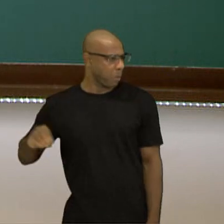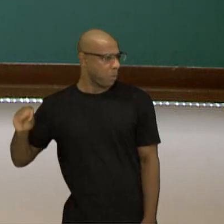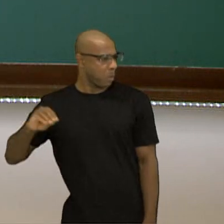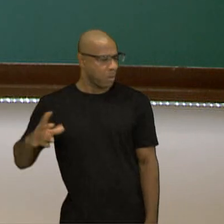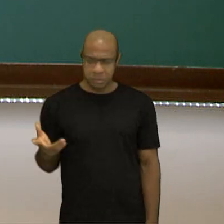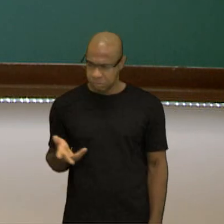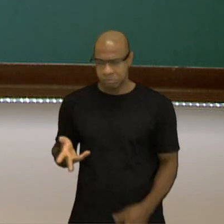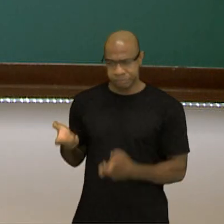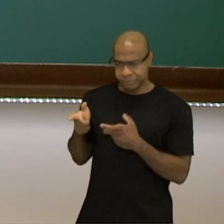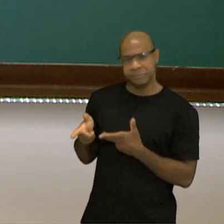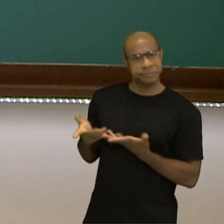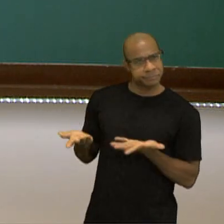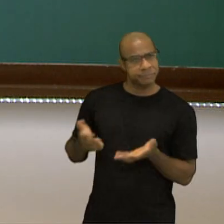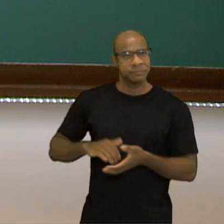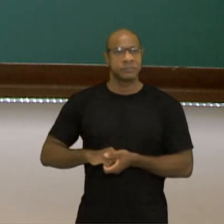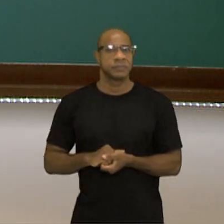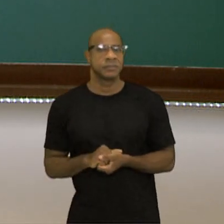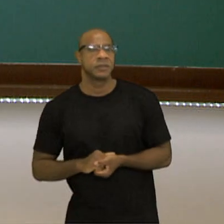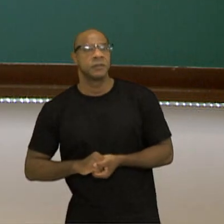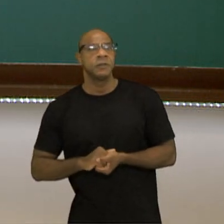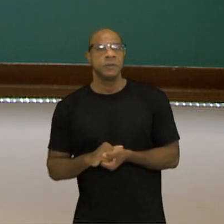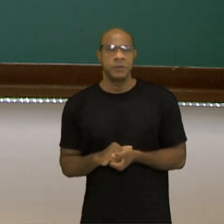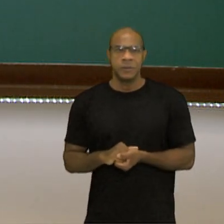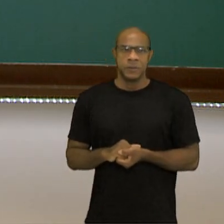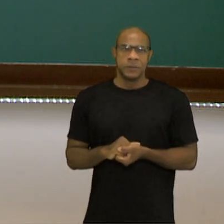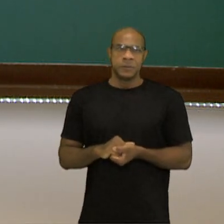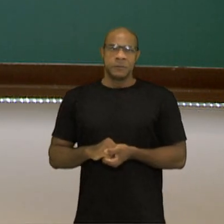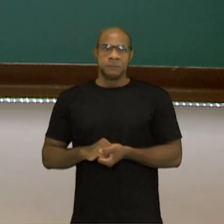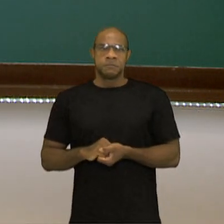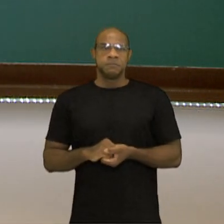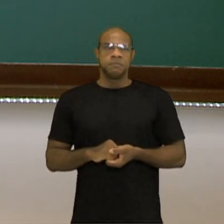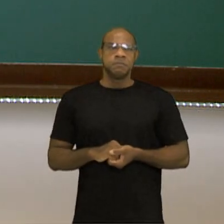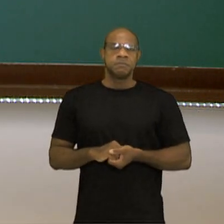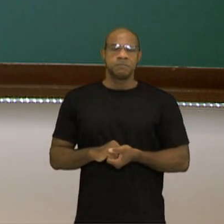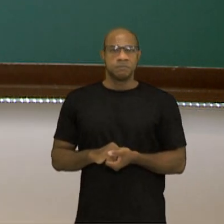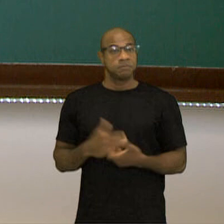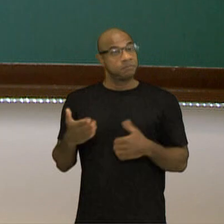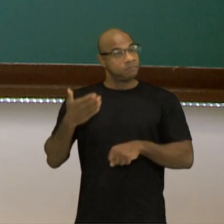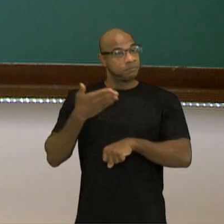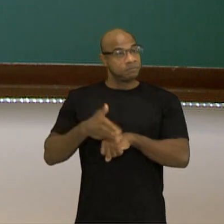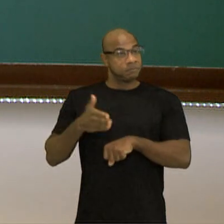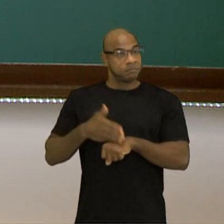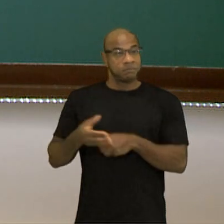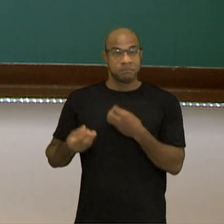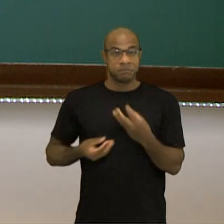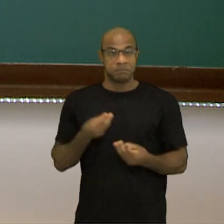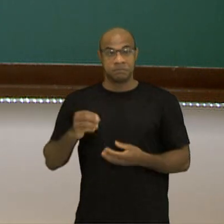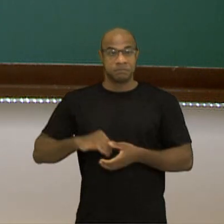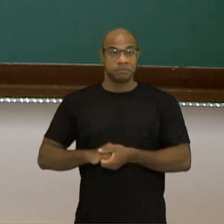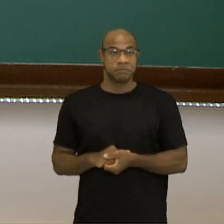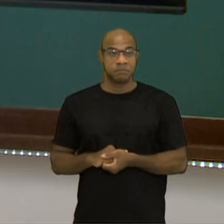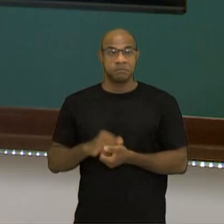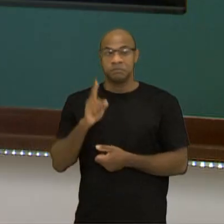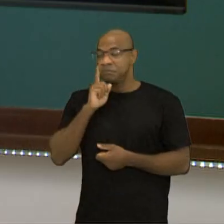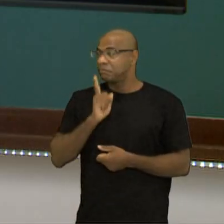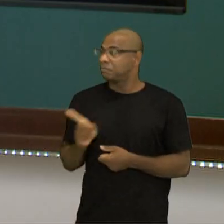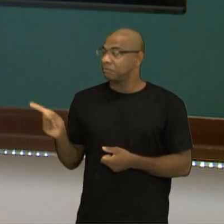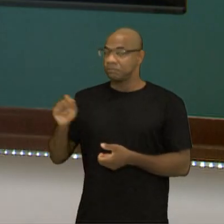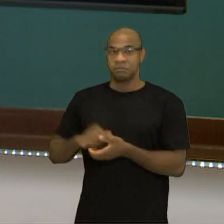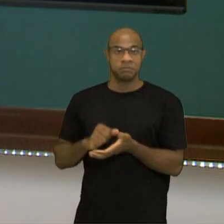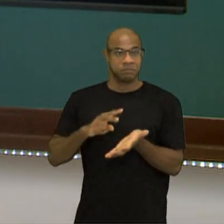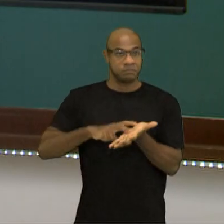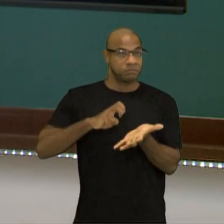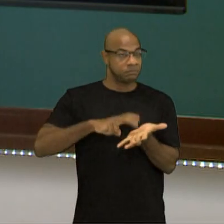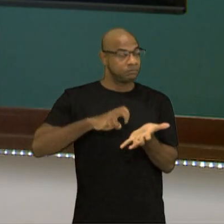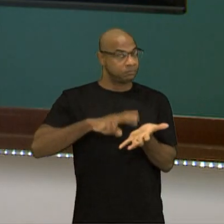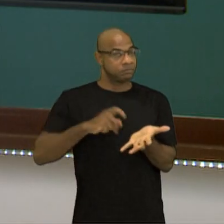Ele é muito utilizado. Tá bom, pessoal? Bom, bora praticar então, mas nós vamos então começar aqui com o nosso vocabulário.